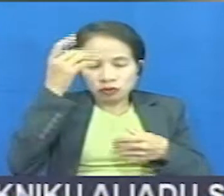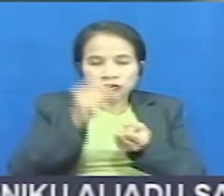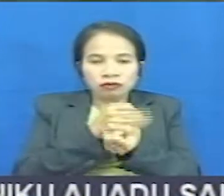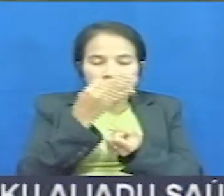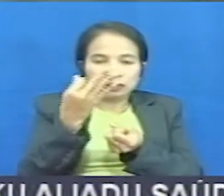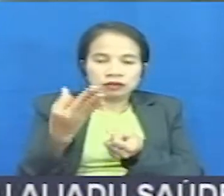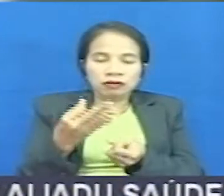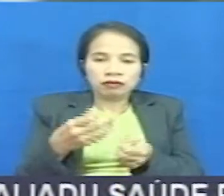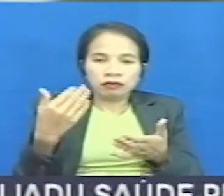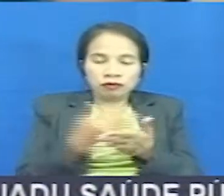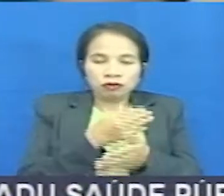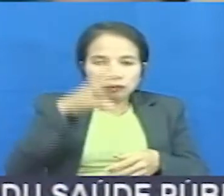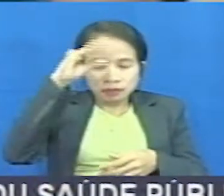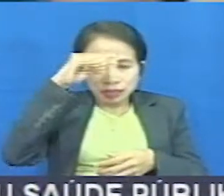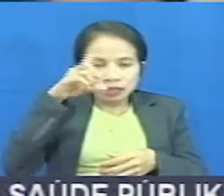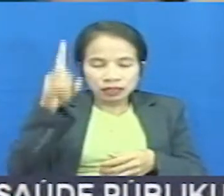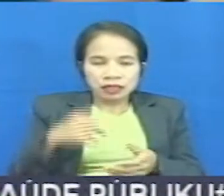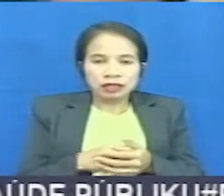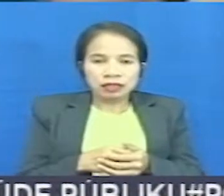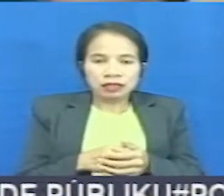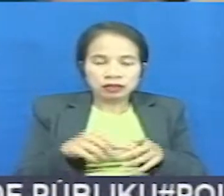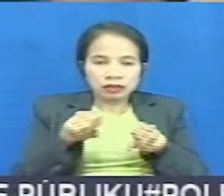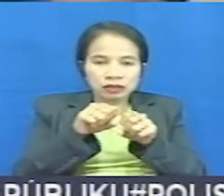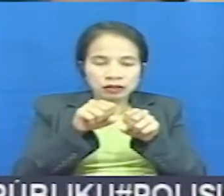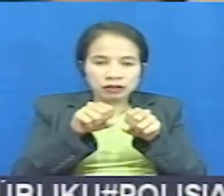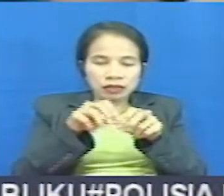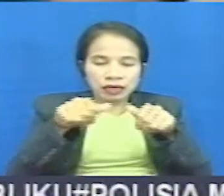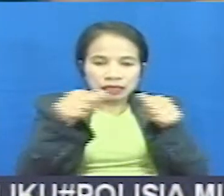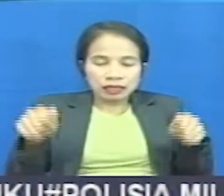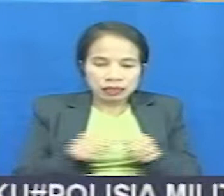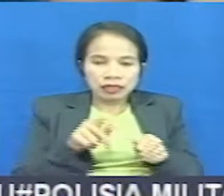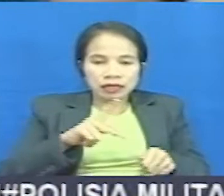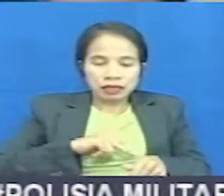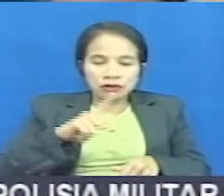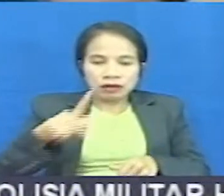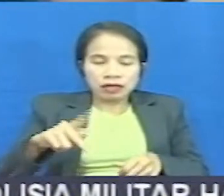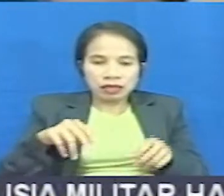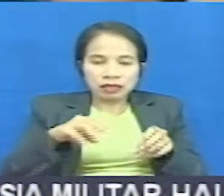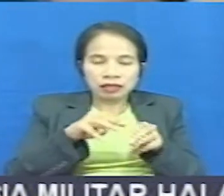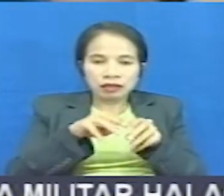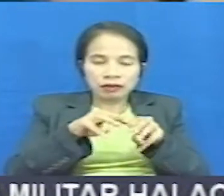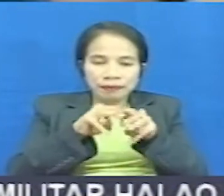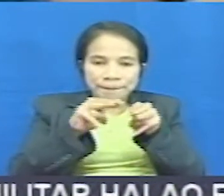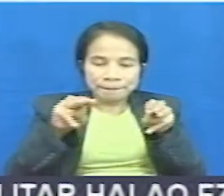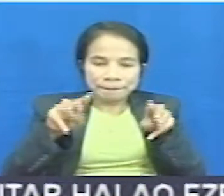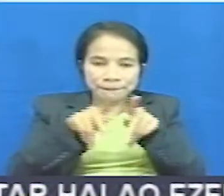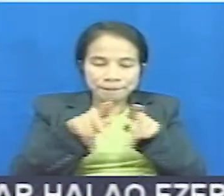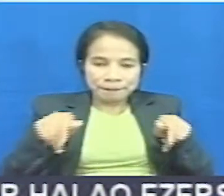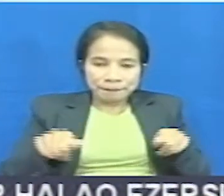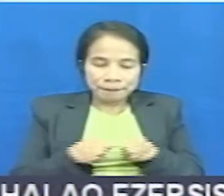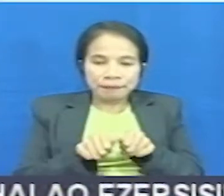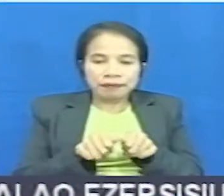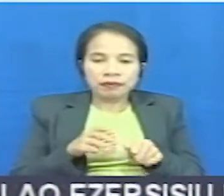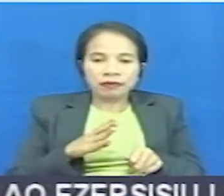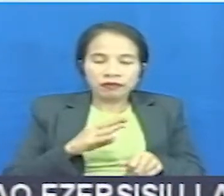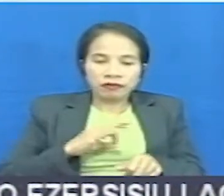aldea Clau Halek suku Beluli Kleten postu administrativo Vu Fatumia, município Covalima, oras nedadau